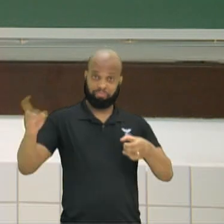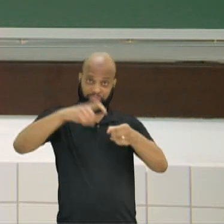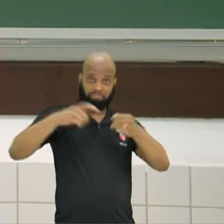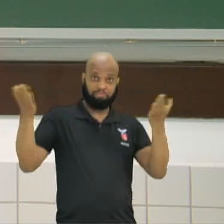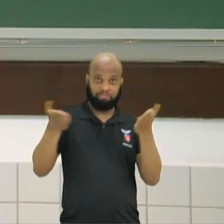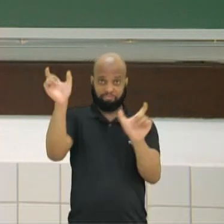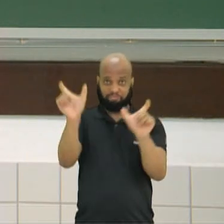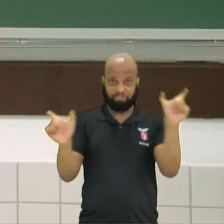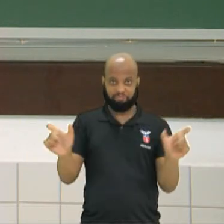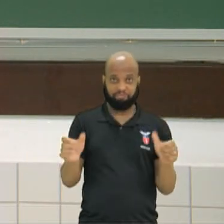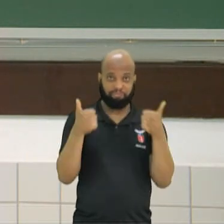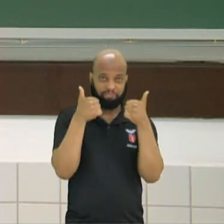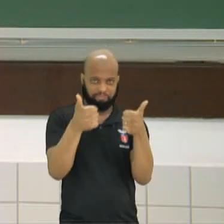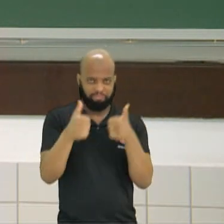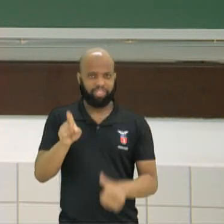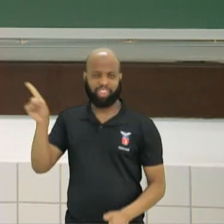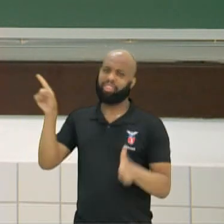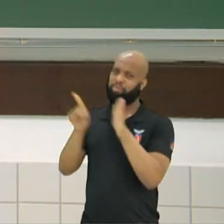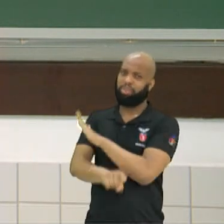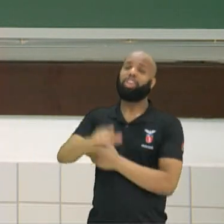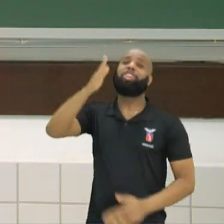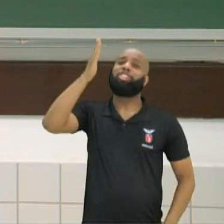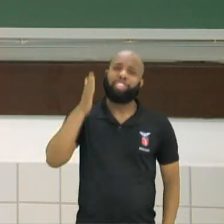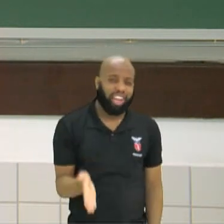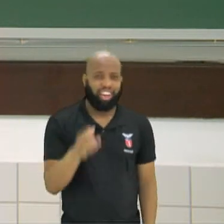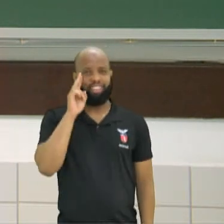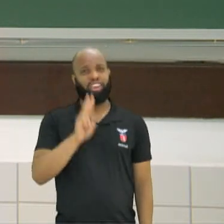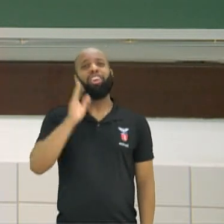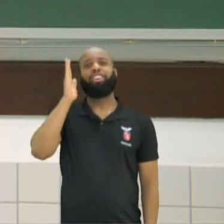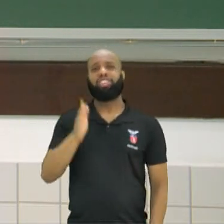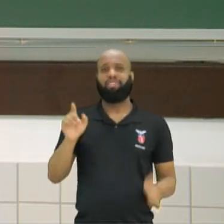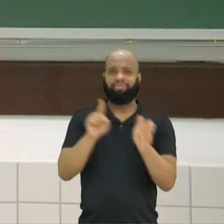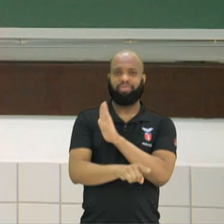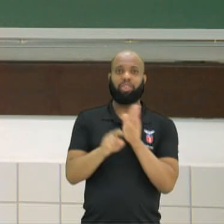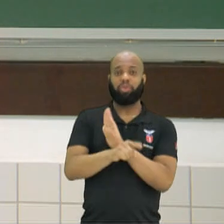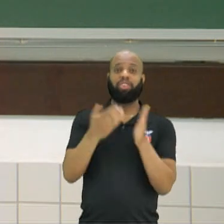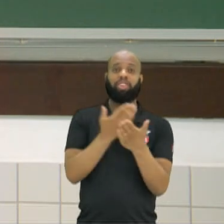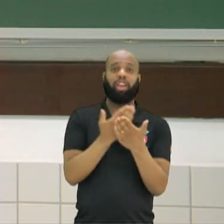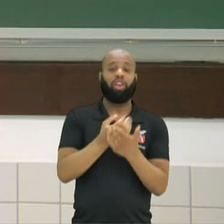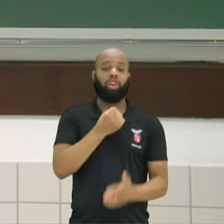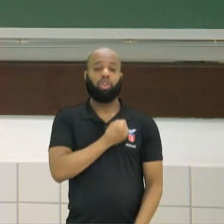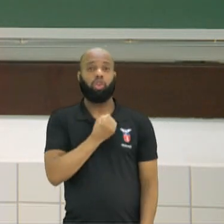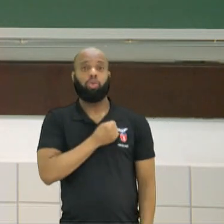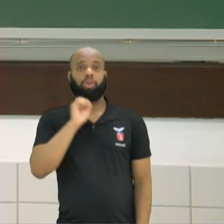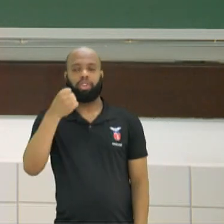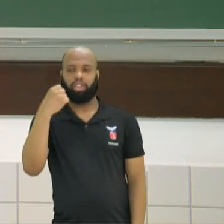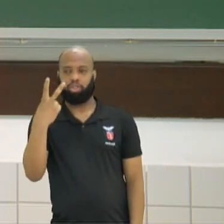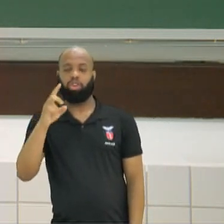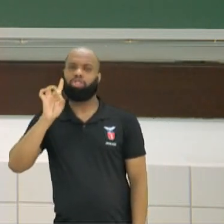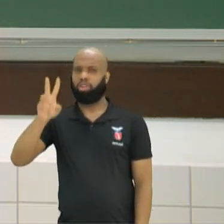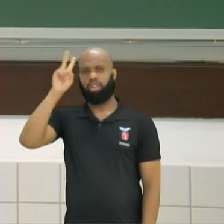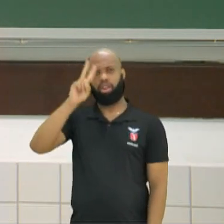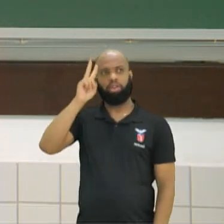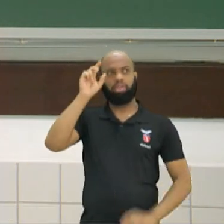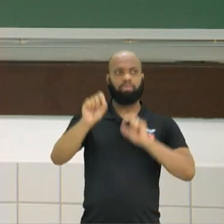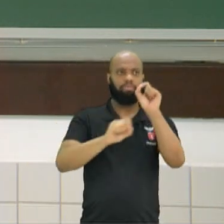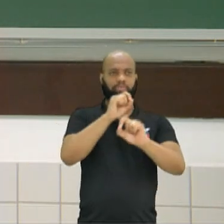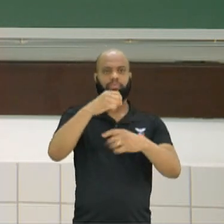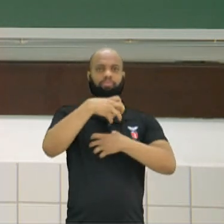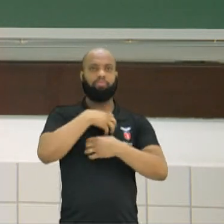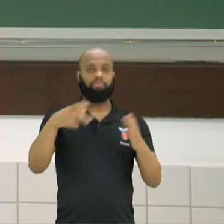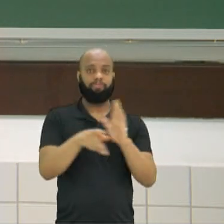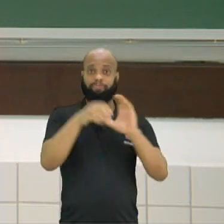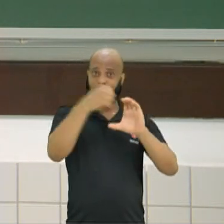Voltamos, galera, beleza? Então, olha só, essa questão aqui já estava lá na nossa aula 82. E é só para a gente relembrar que